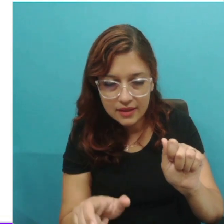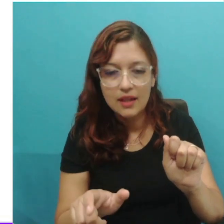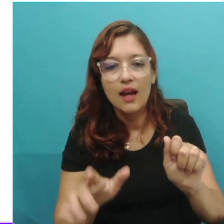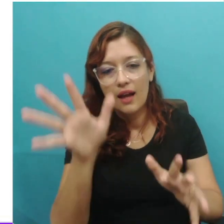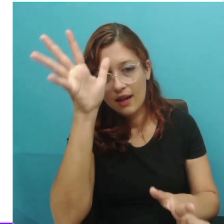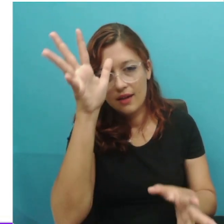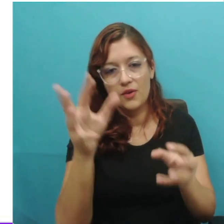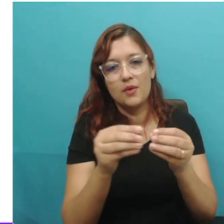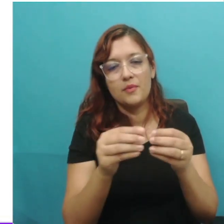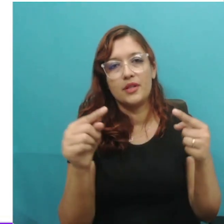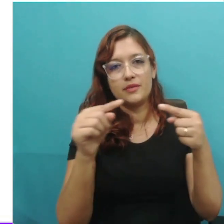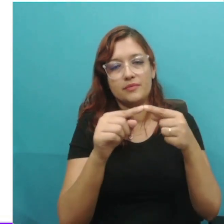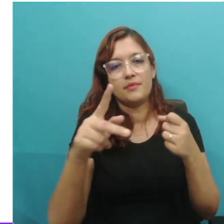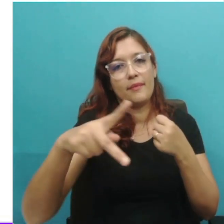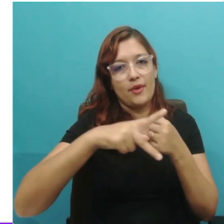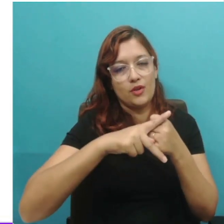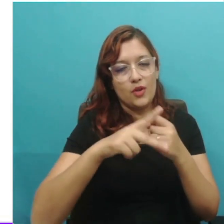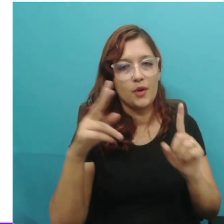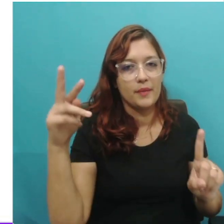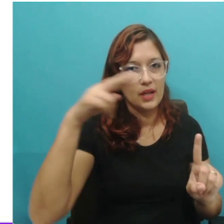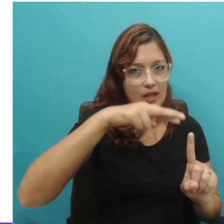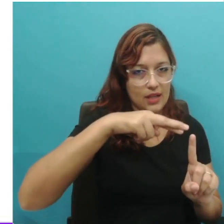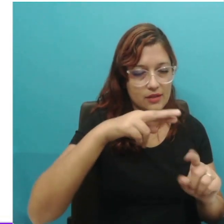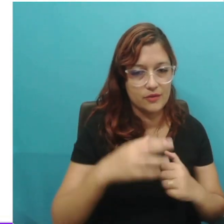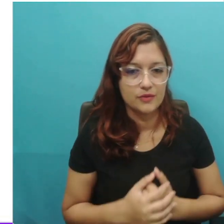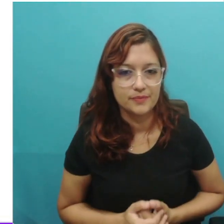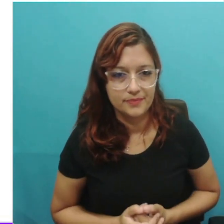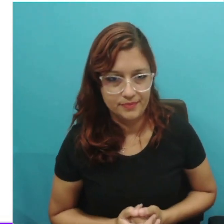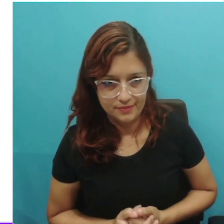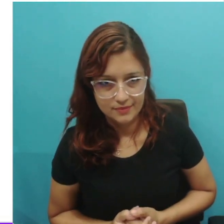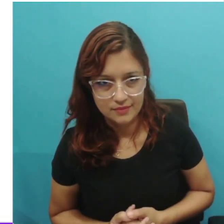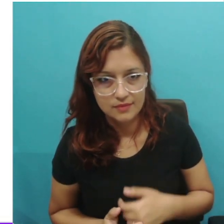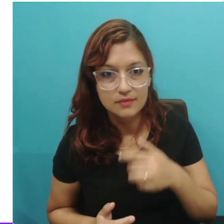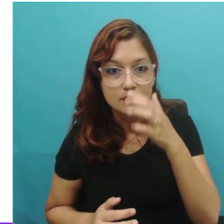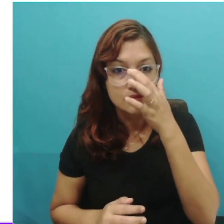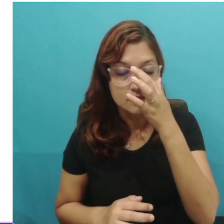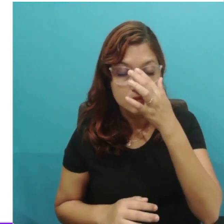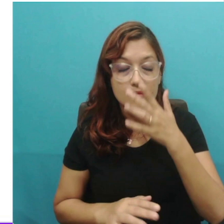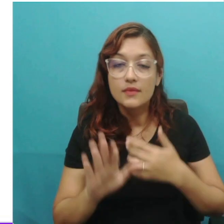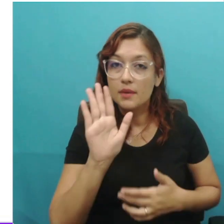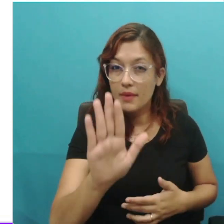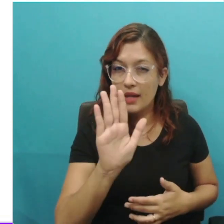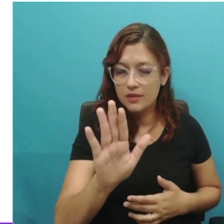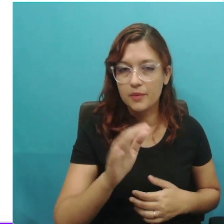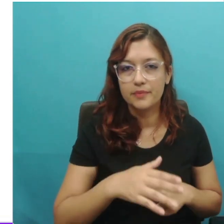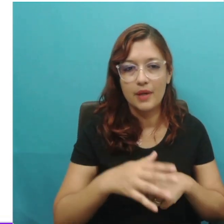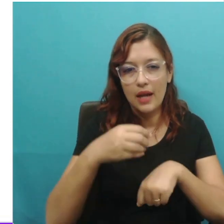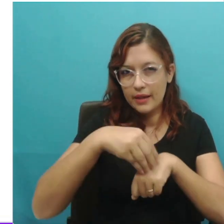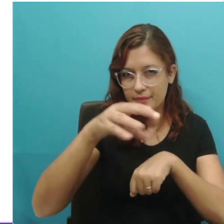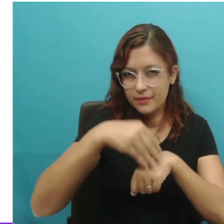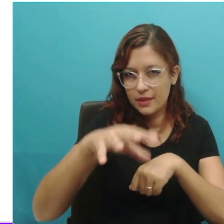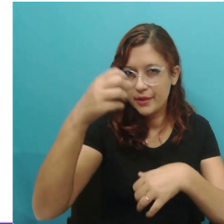A quem? Aí eu percebo que é um pronome relativo.